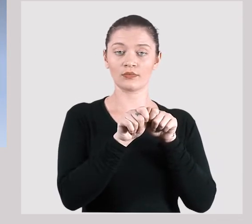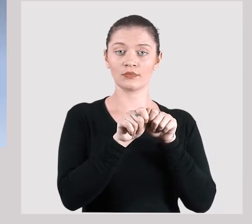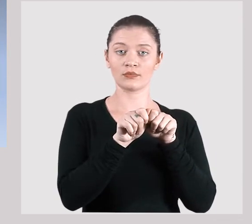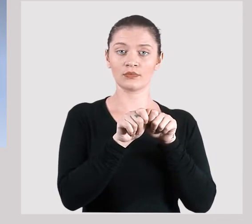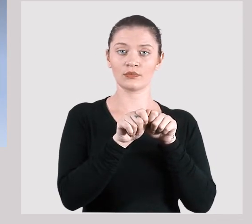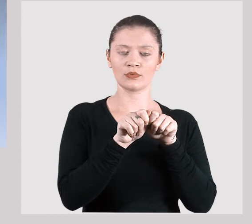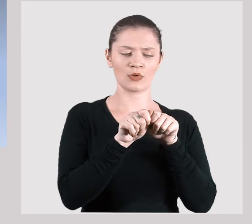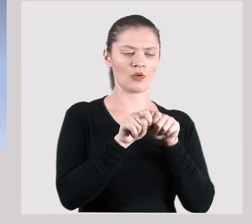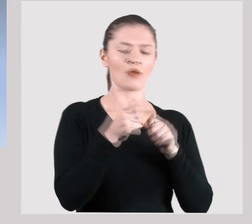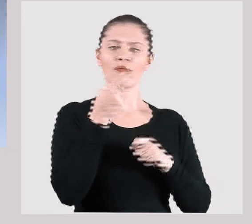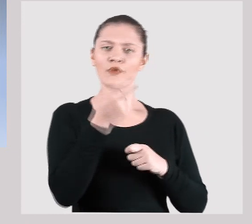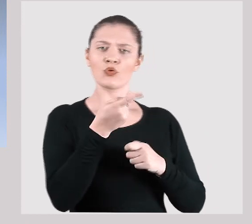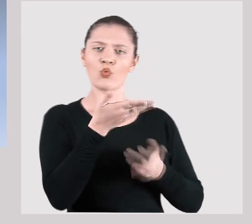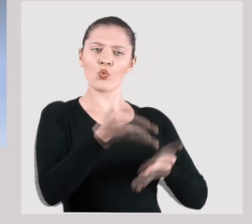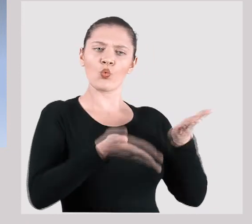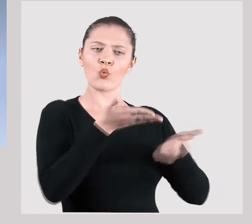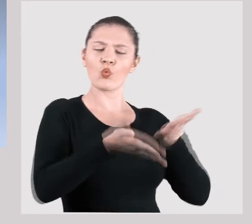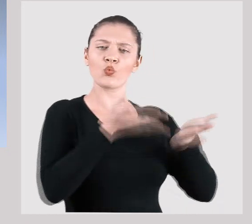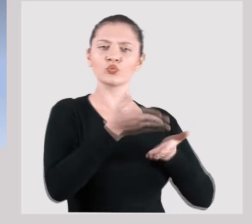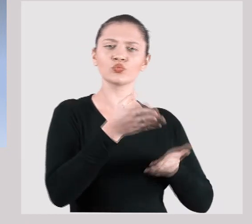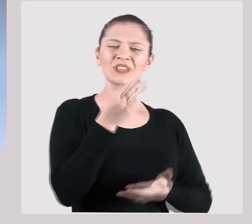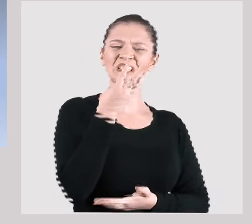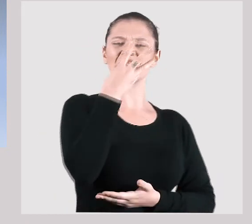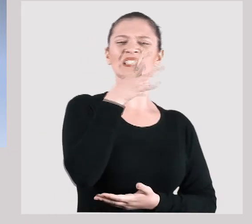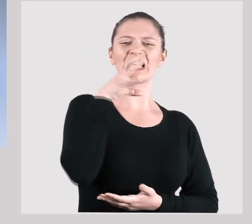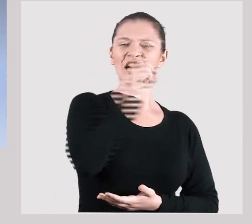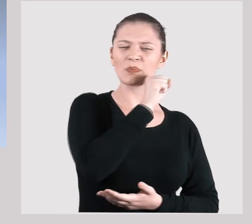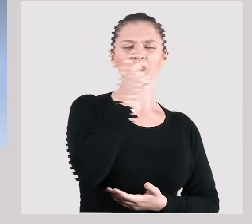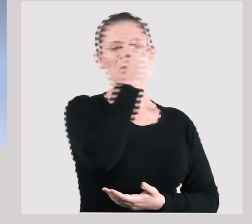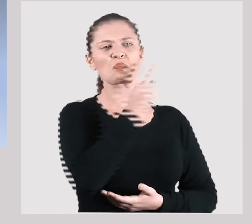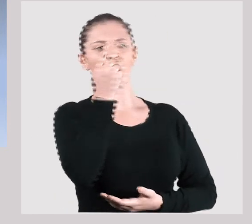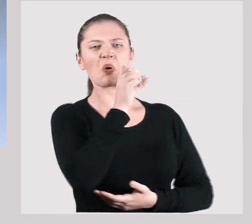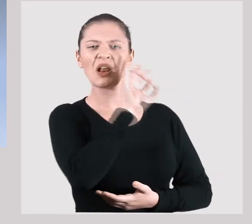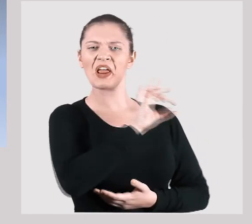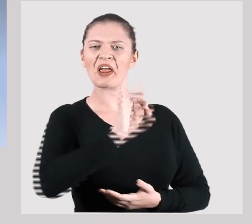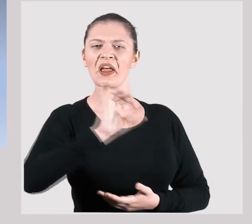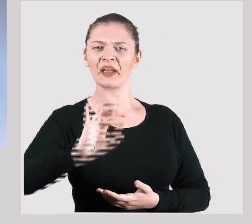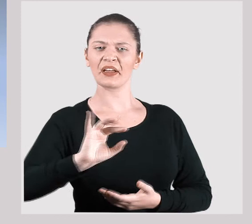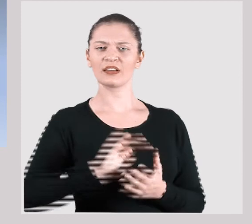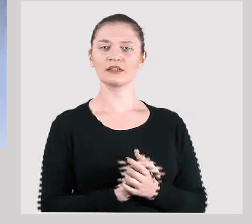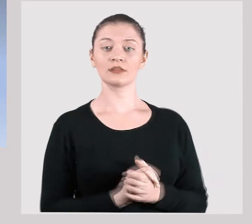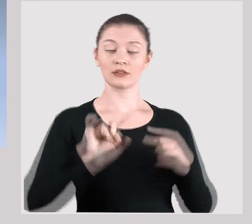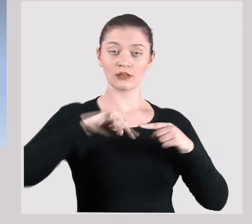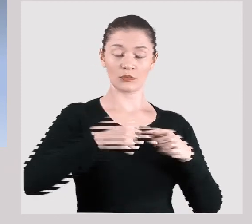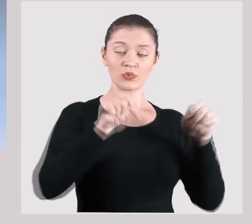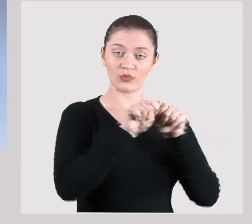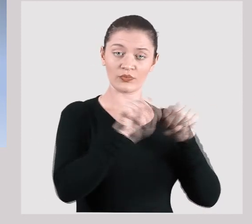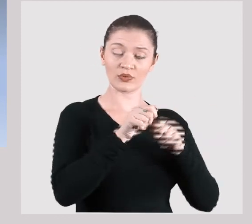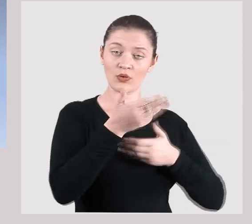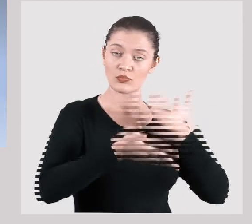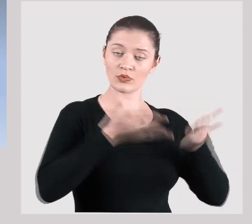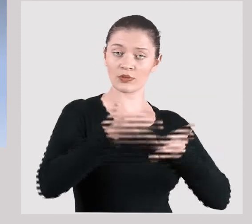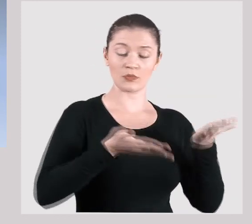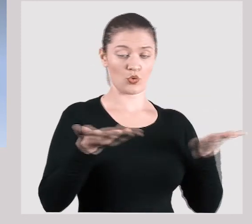3 consultas rápidas, 3 consultas de 1 hora cada, e dali eles fizeram todo o procedimento nela. Hoje ela